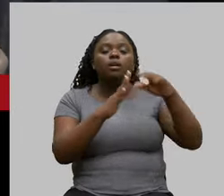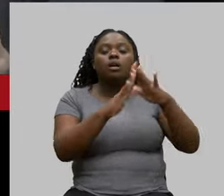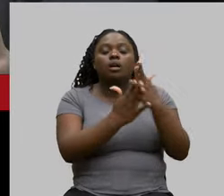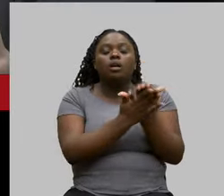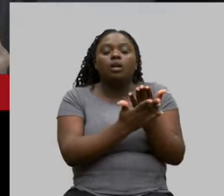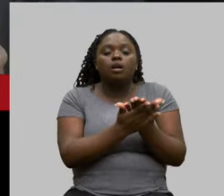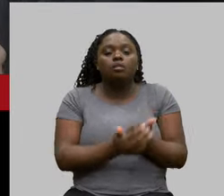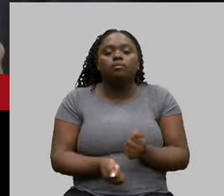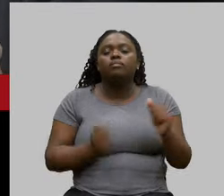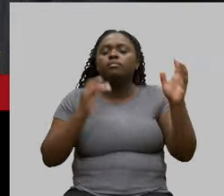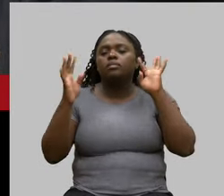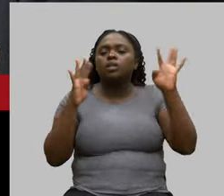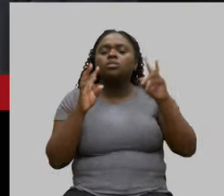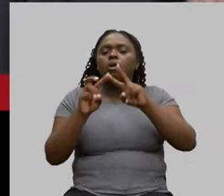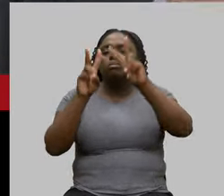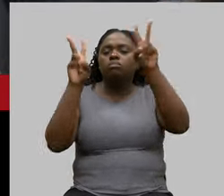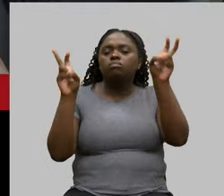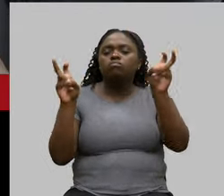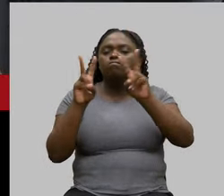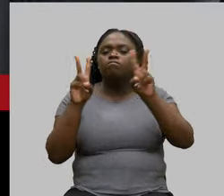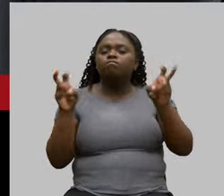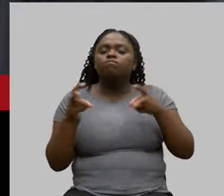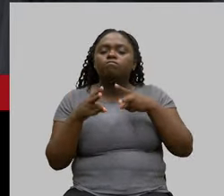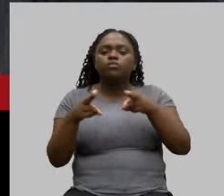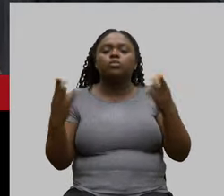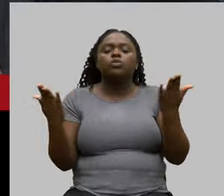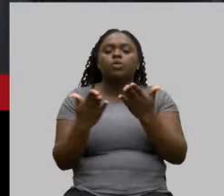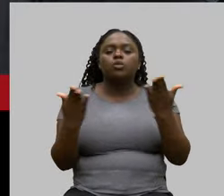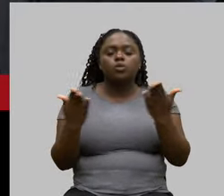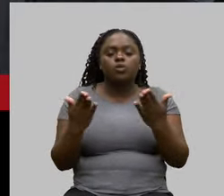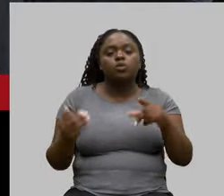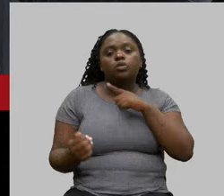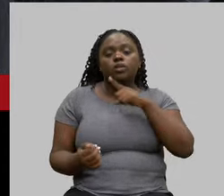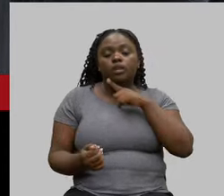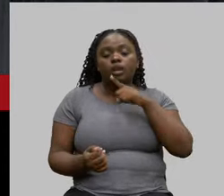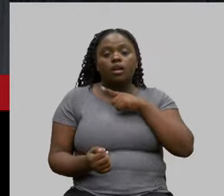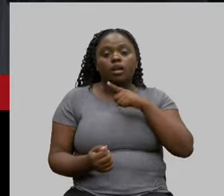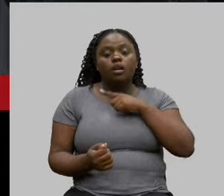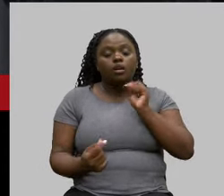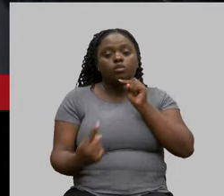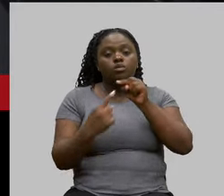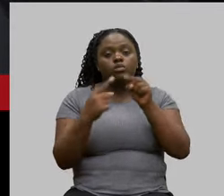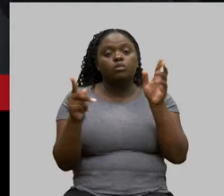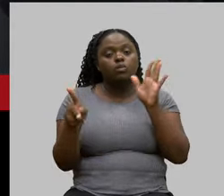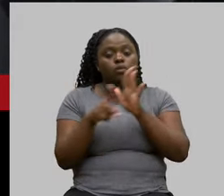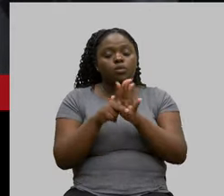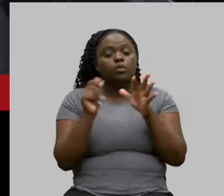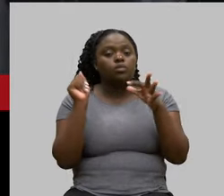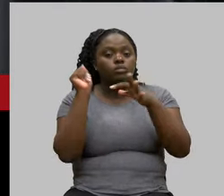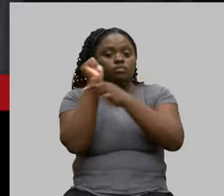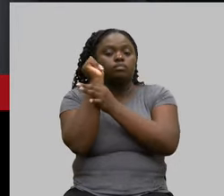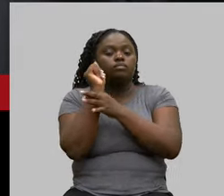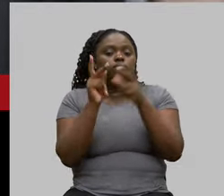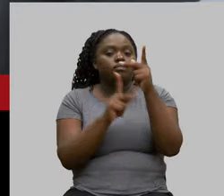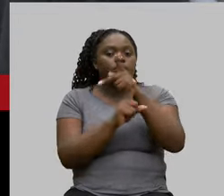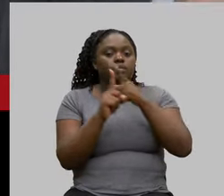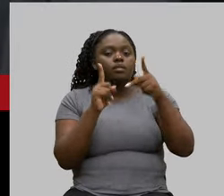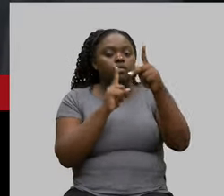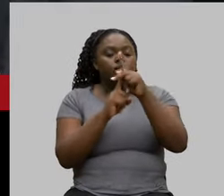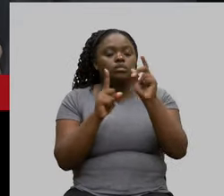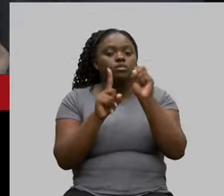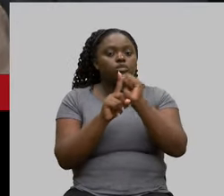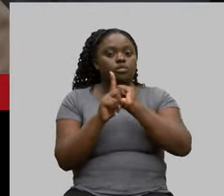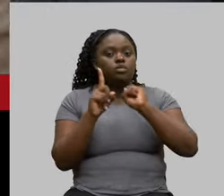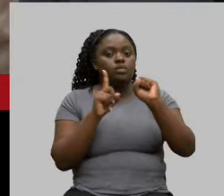hoje que debate os regimes próprios de segurança de Previdência que V também